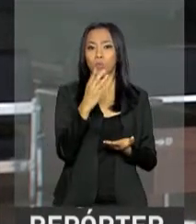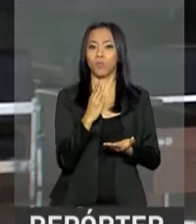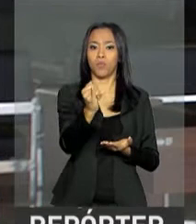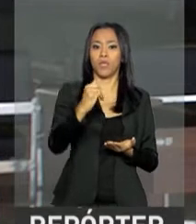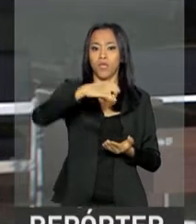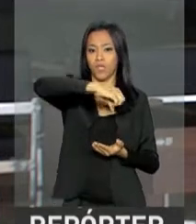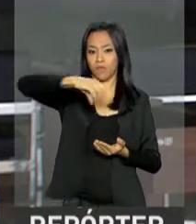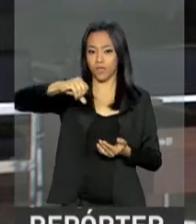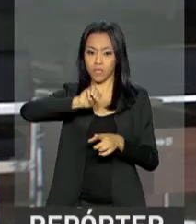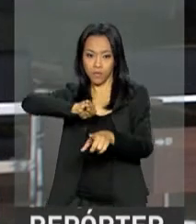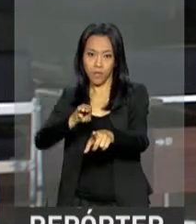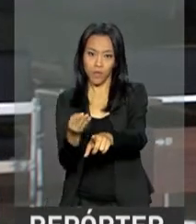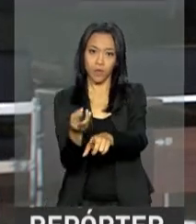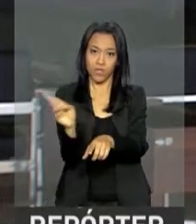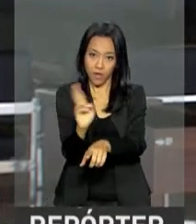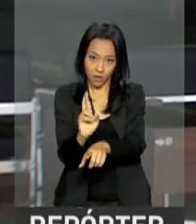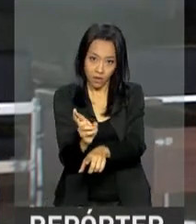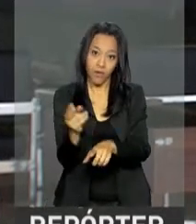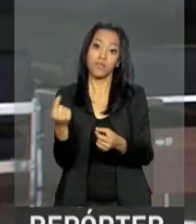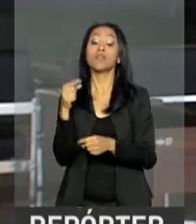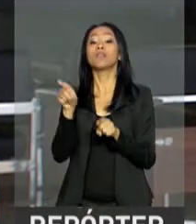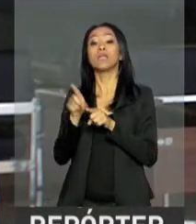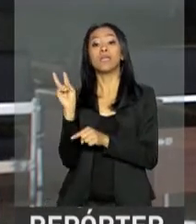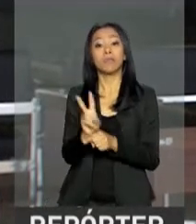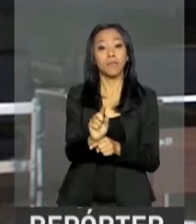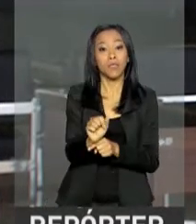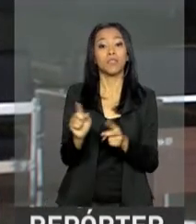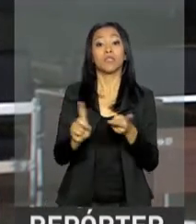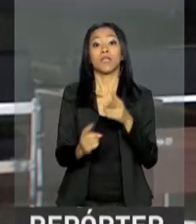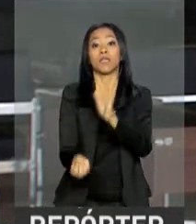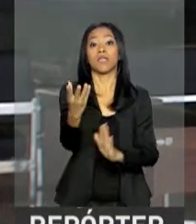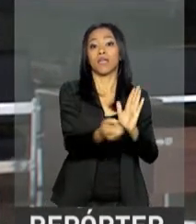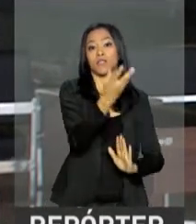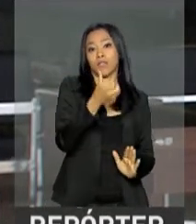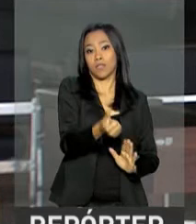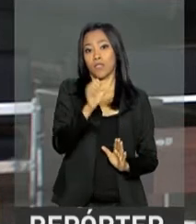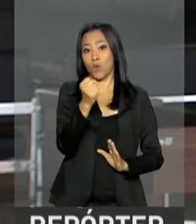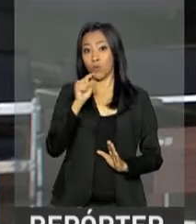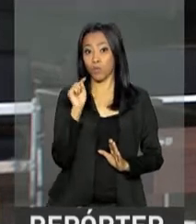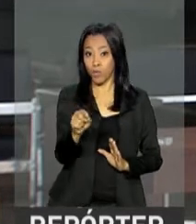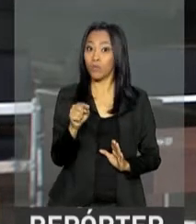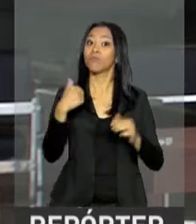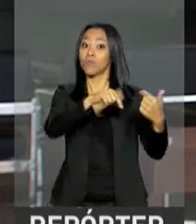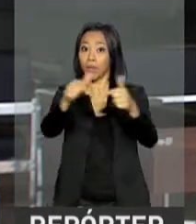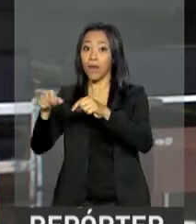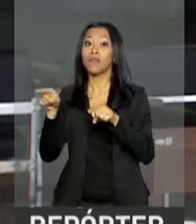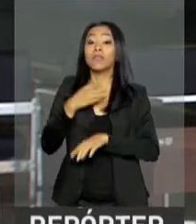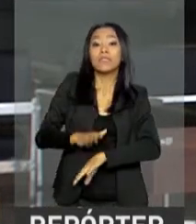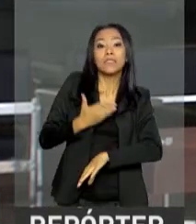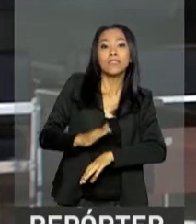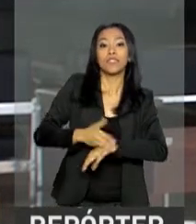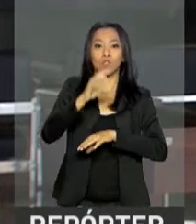de reais em microcrédito a criação de 68 mil postos de trabalho ea qualificação de